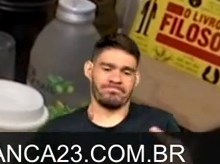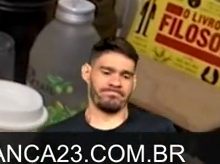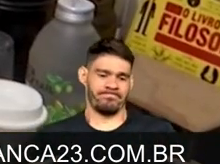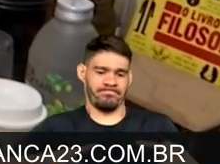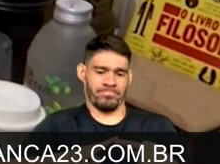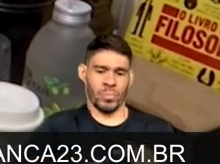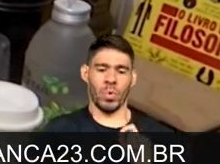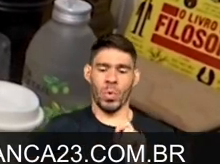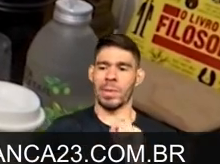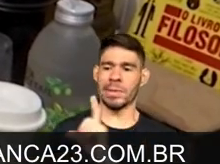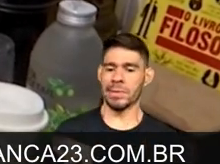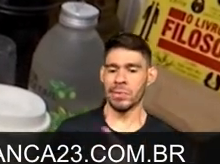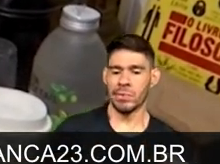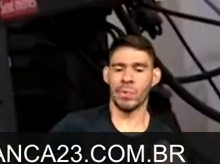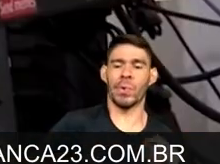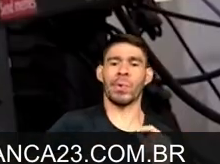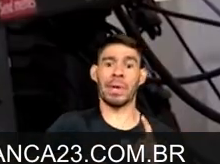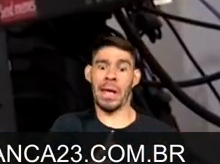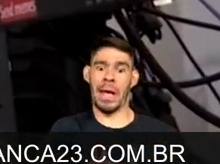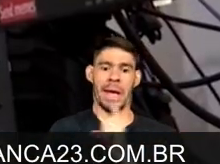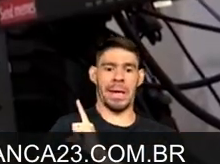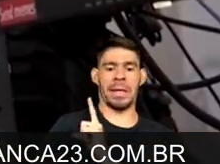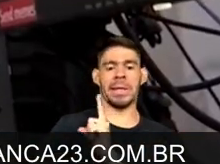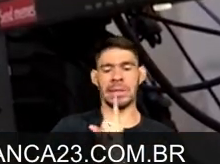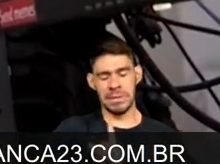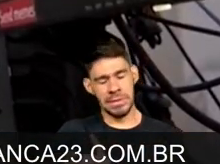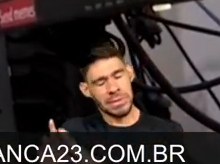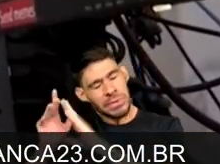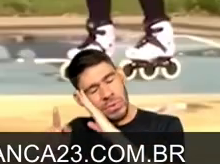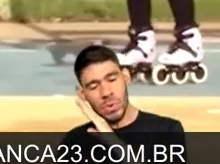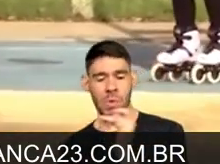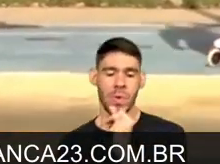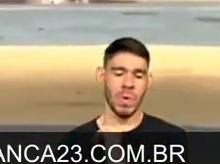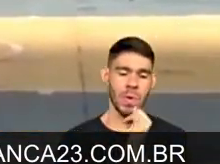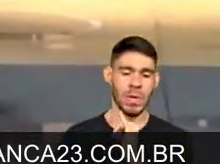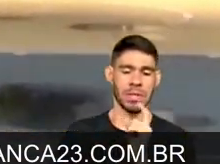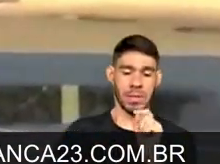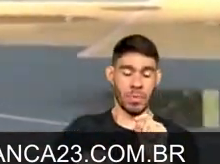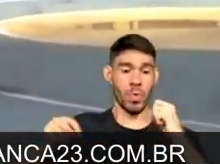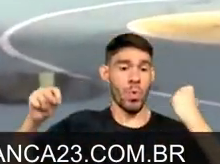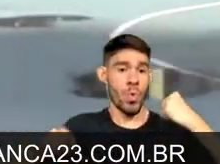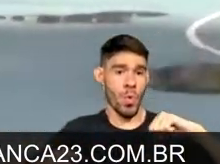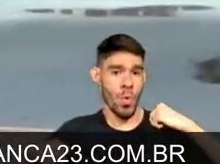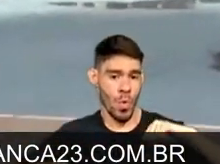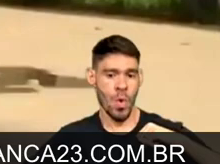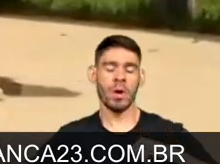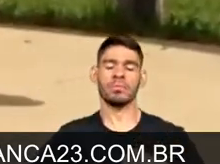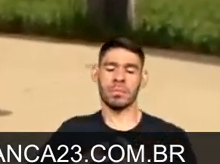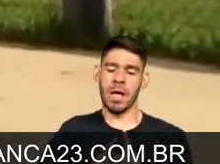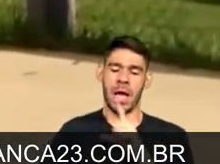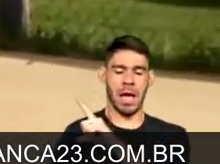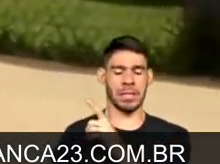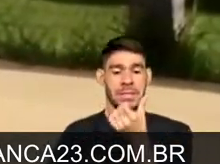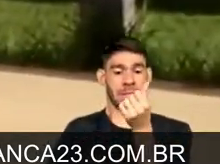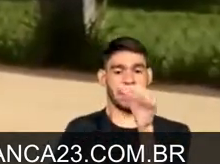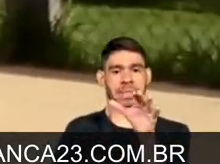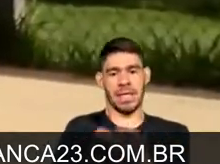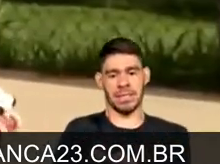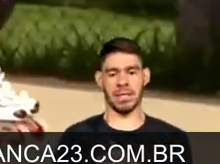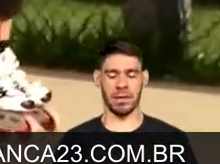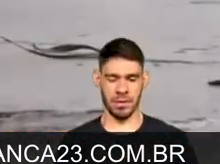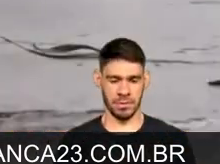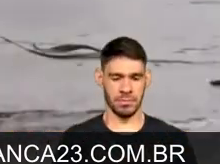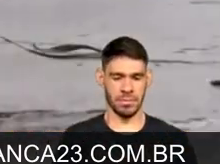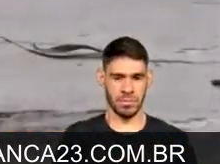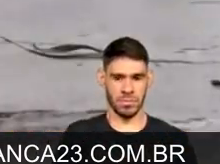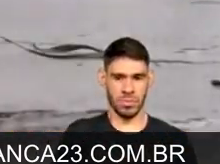ver com nossas escolhas nas horas que antecedem o sono. Um exemplo disso é a prática de atividade física antes das 6 da tarde.